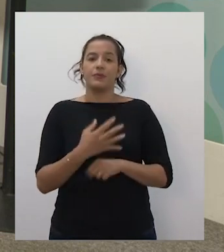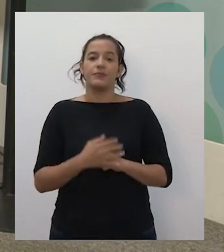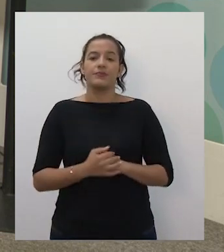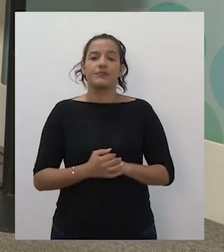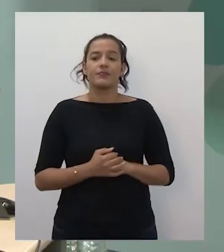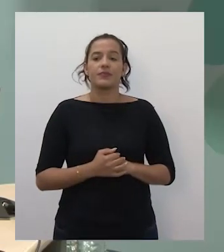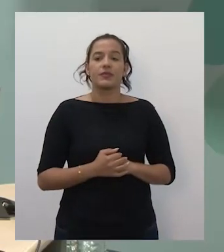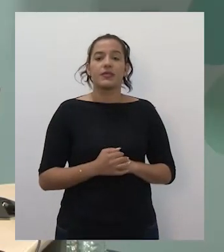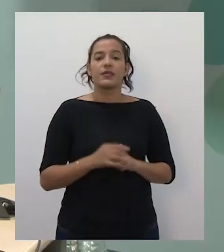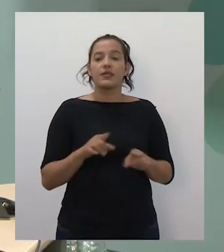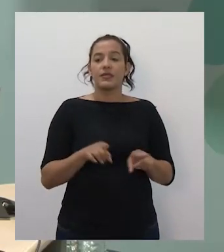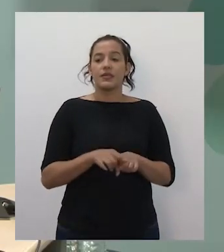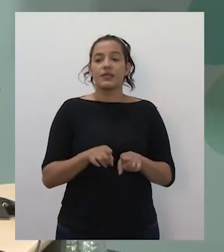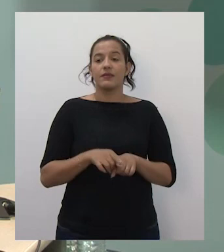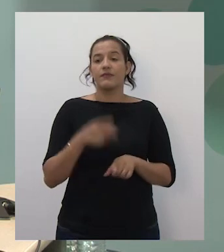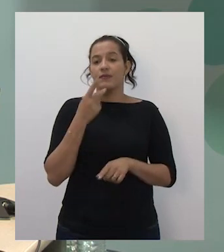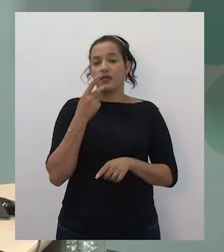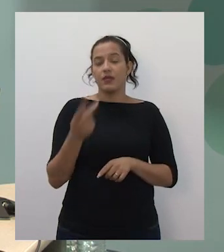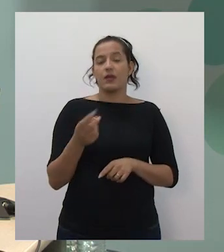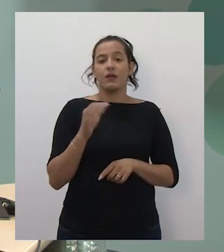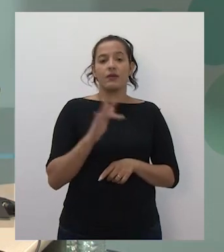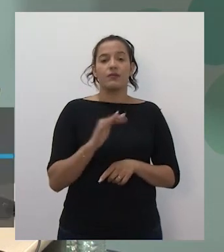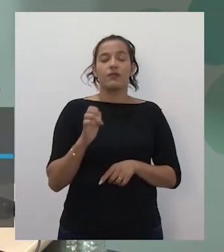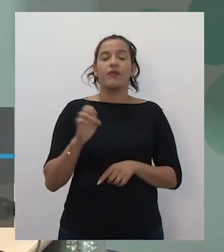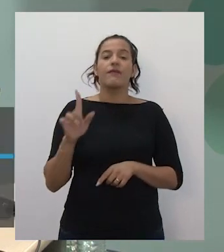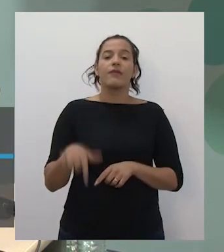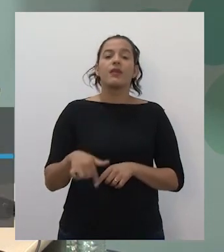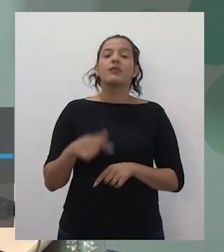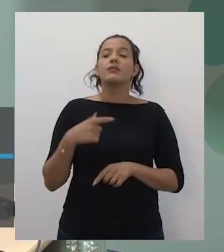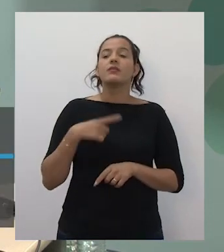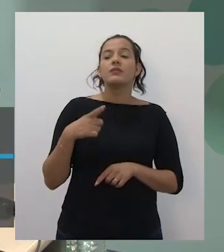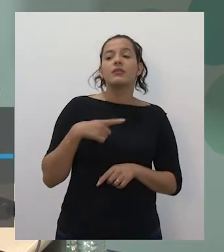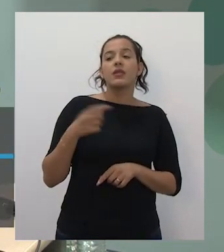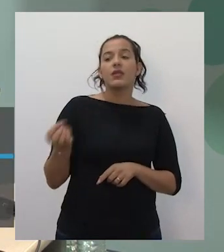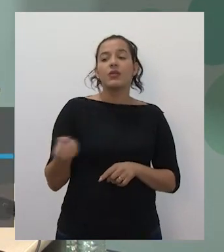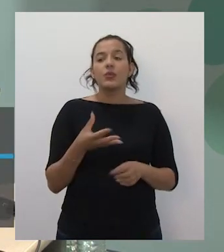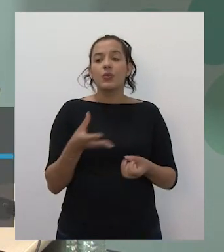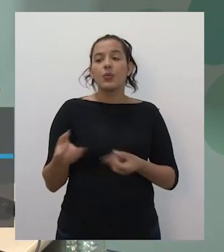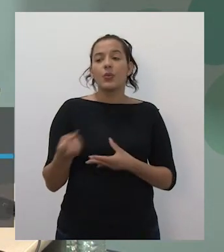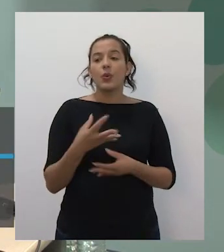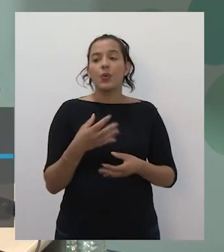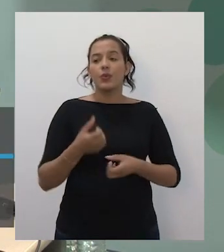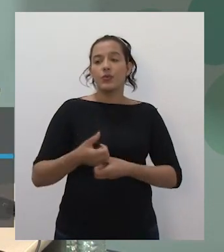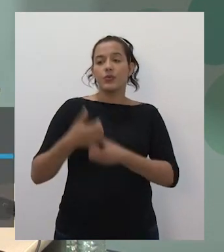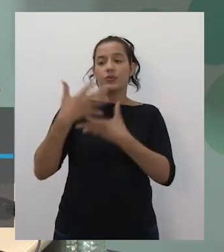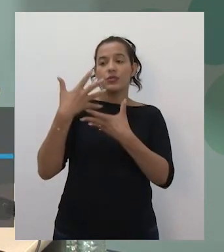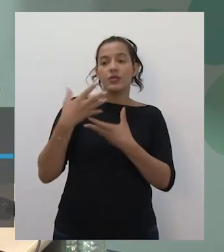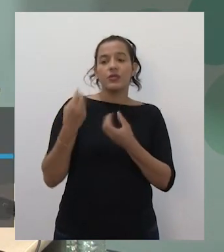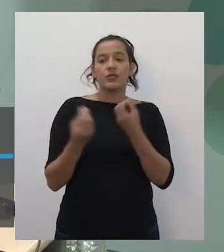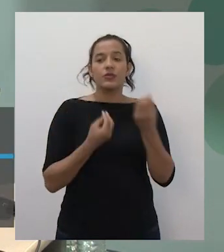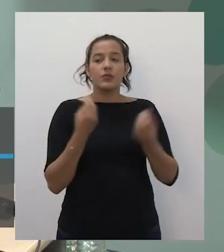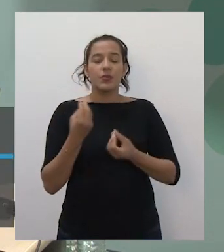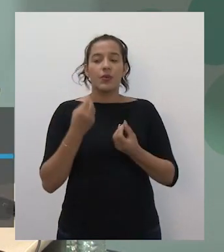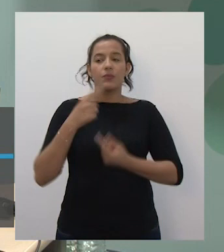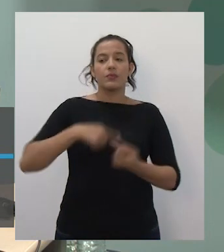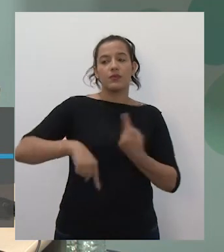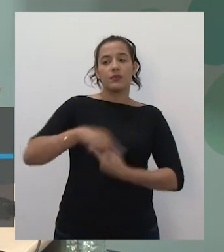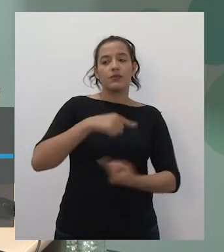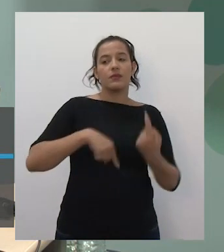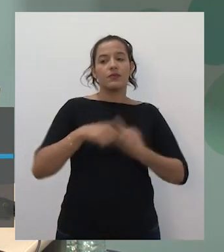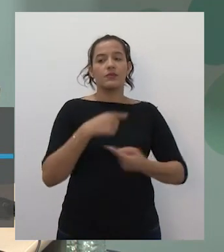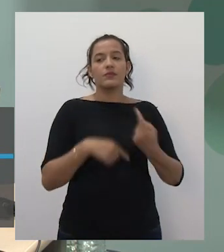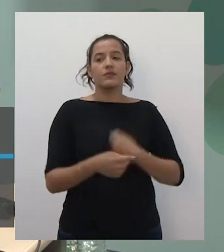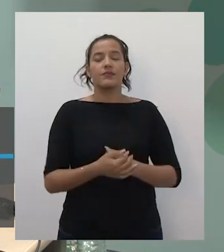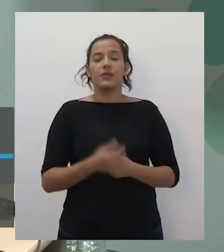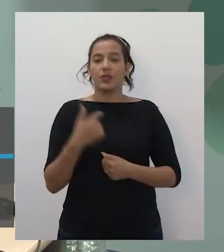conversar um pouquinho com a Maria Fernanda, né? E aí ver com a Fê, né? Se a gente tem algumas novidades aí também no nosso chat, né? Como é que estão as interações. Eu também